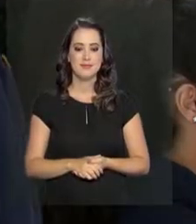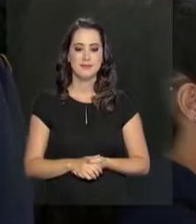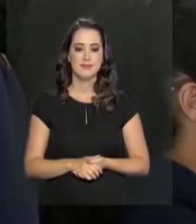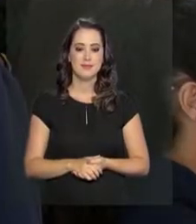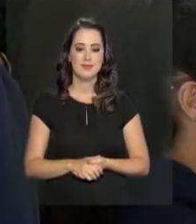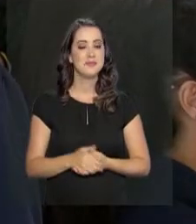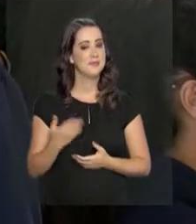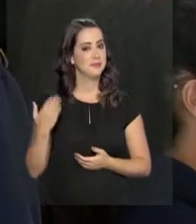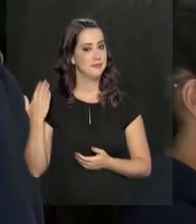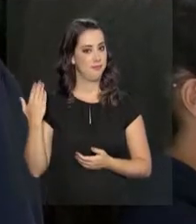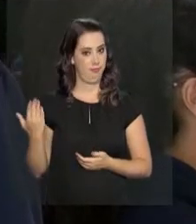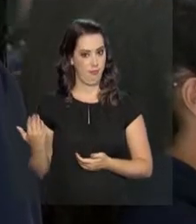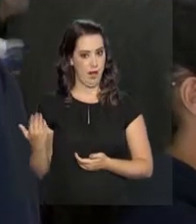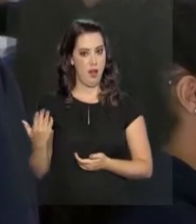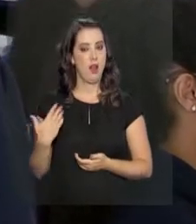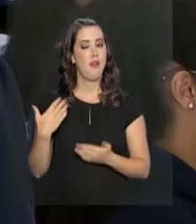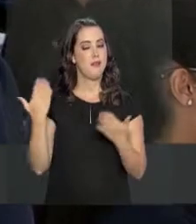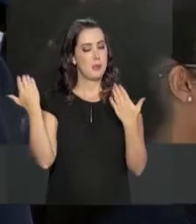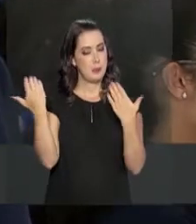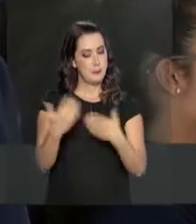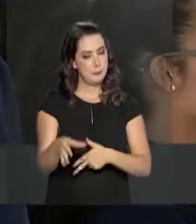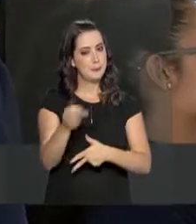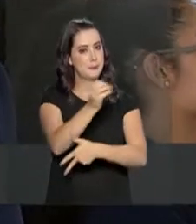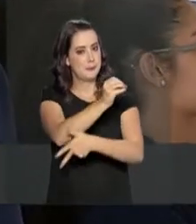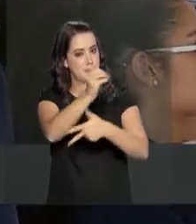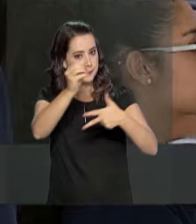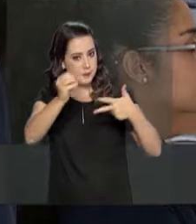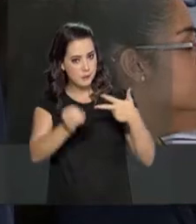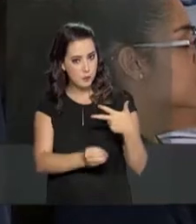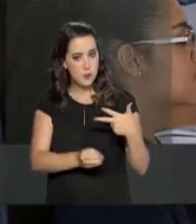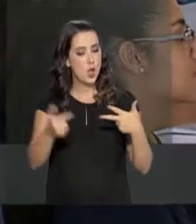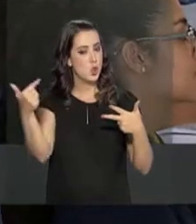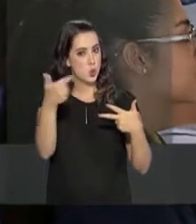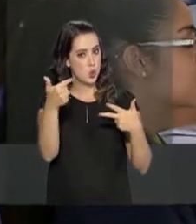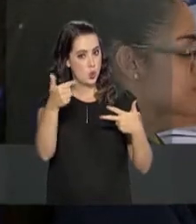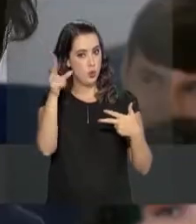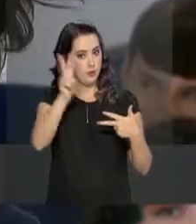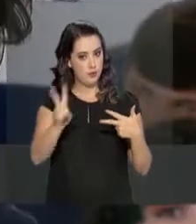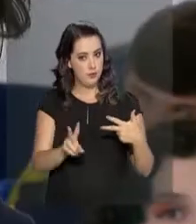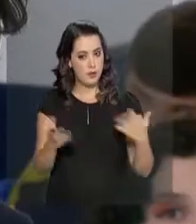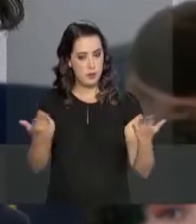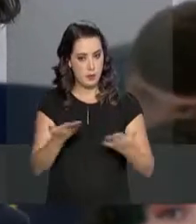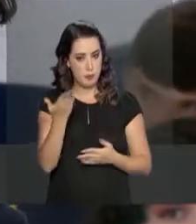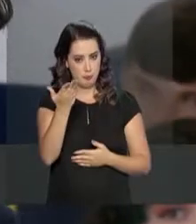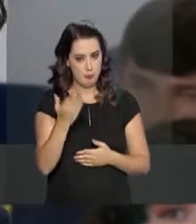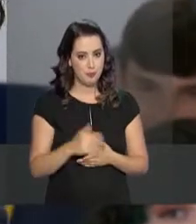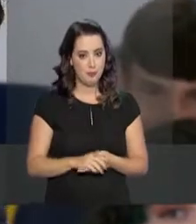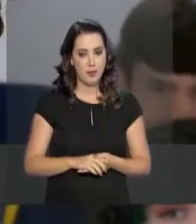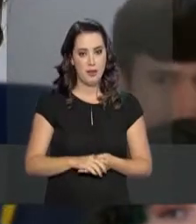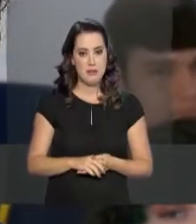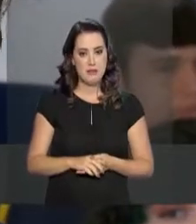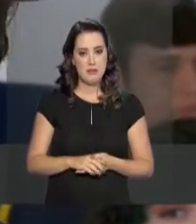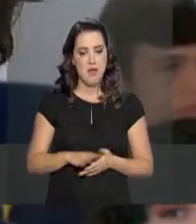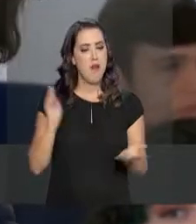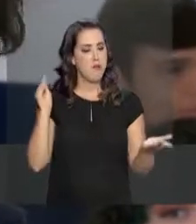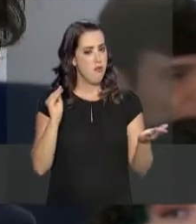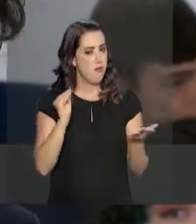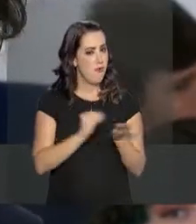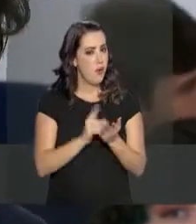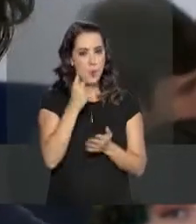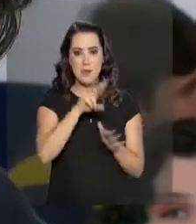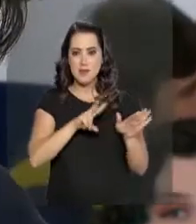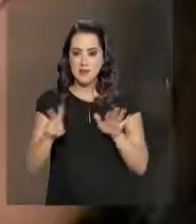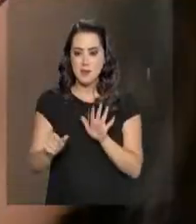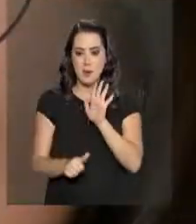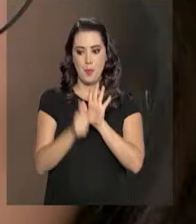isabella está fazendo o exame nacional do ensino médio enem pela segunda vez faltando menos de uma semana para a primeira